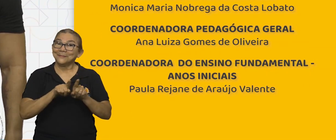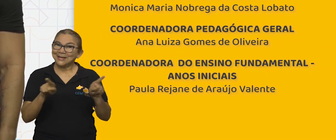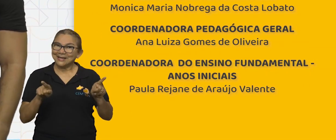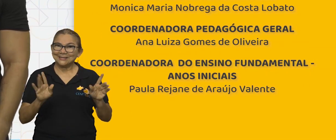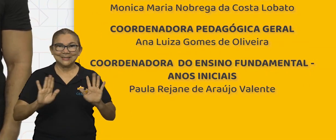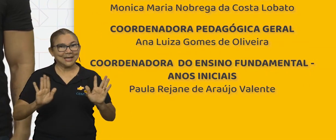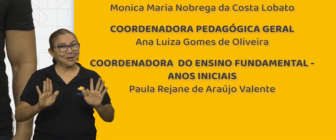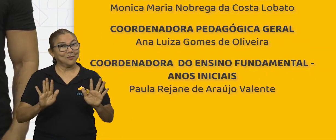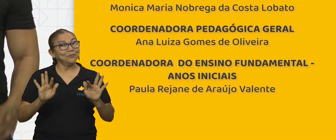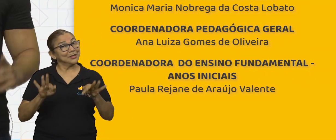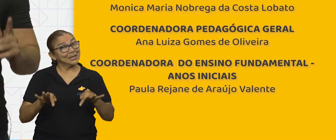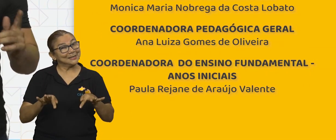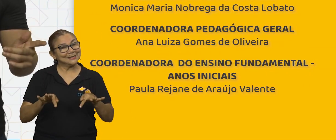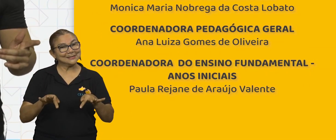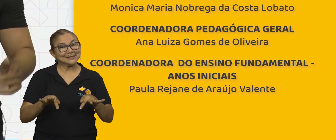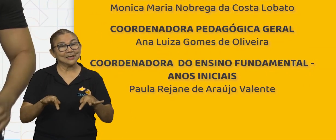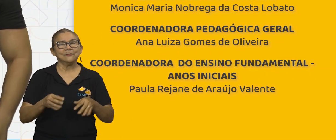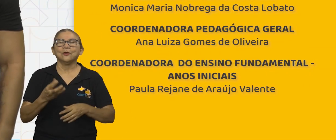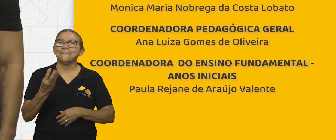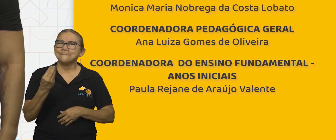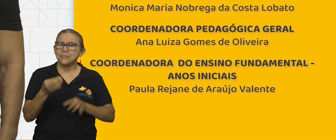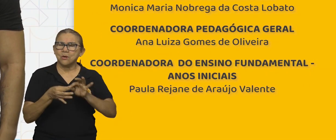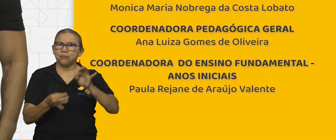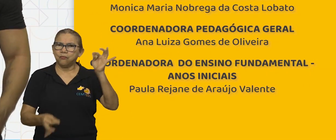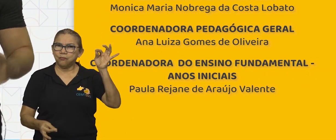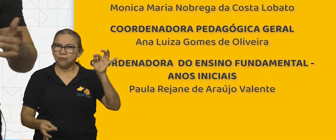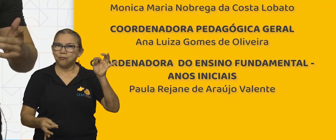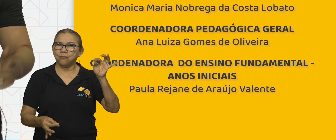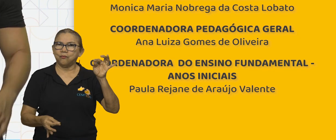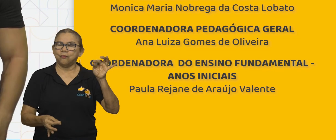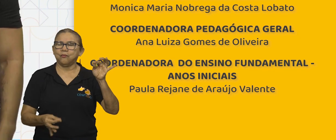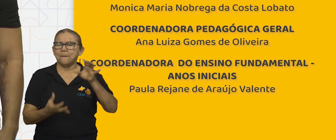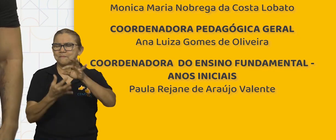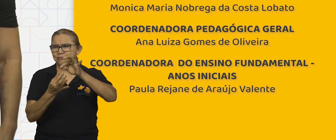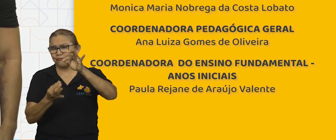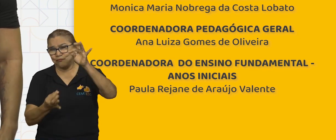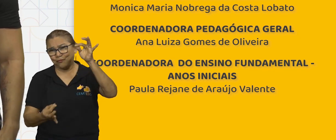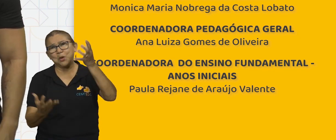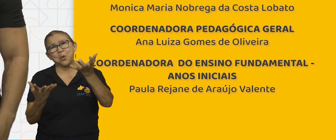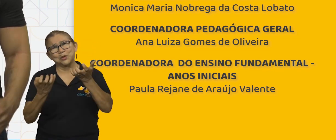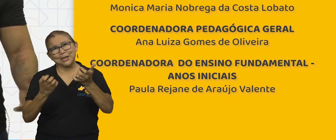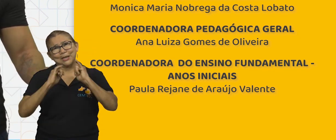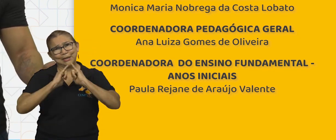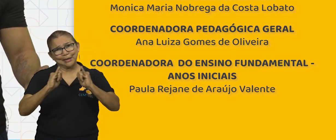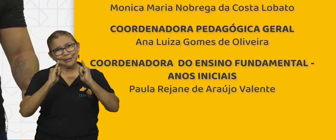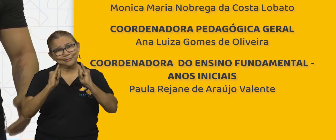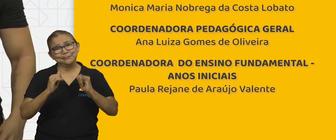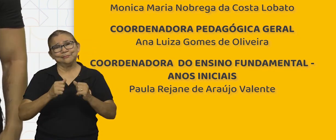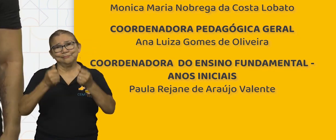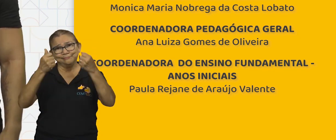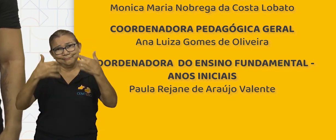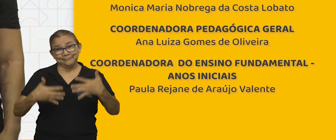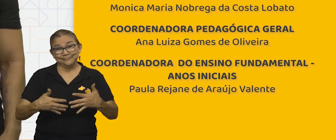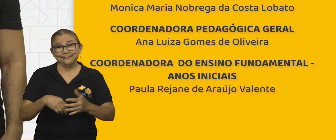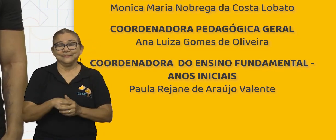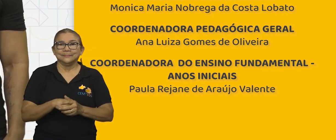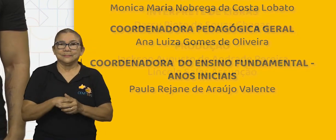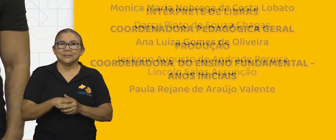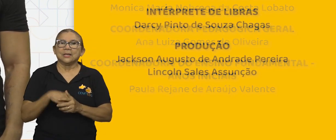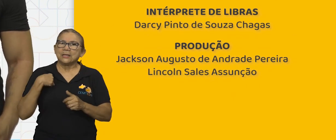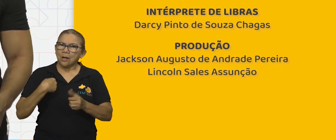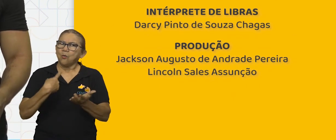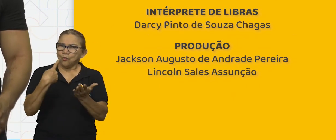isso não acaba aqui. Foi muito assunto para pouca aula. Tem muita coisa que eu queria poder dizer, mas o tempo não ajudou. Então te